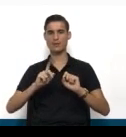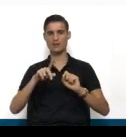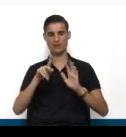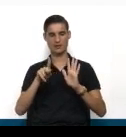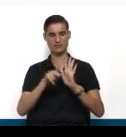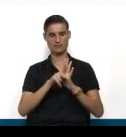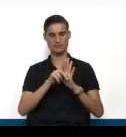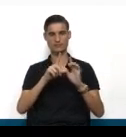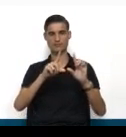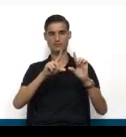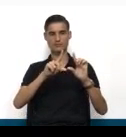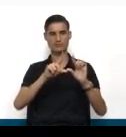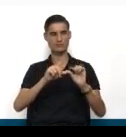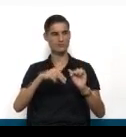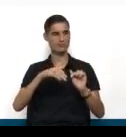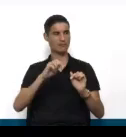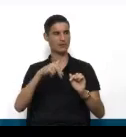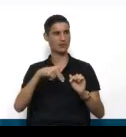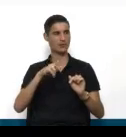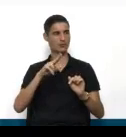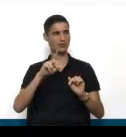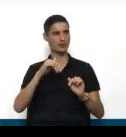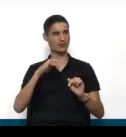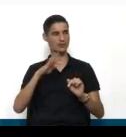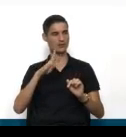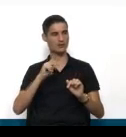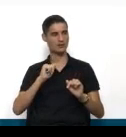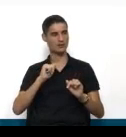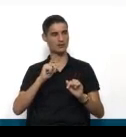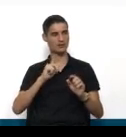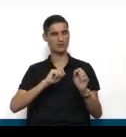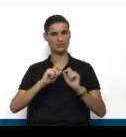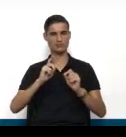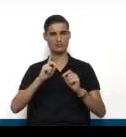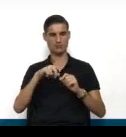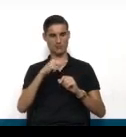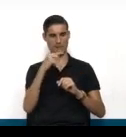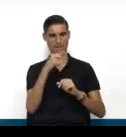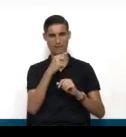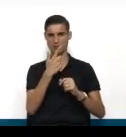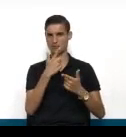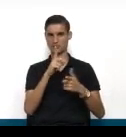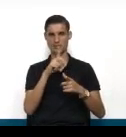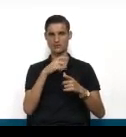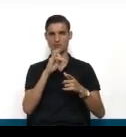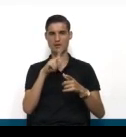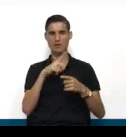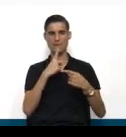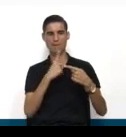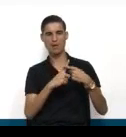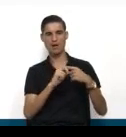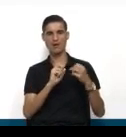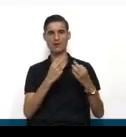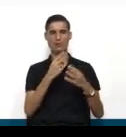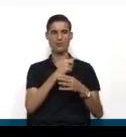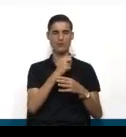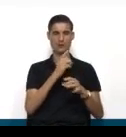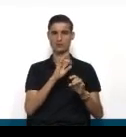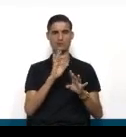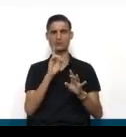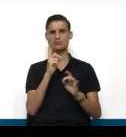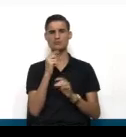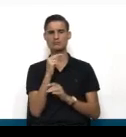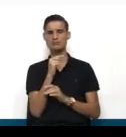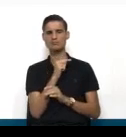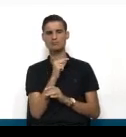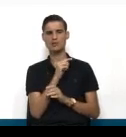as funções de menos lambda. Eu vou considerar o menos, ele não quer dizer nada sobre a questão da positividade ou da negatividade. É só